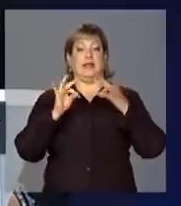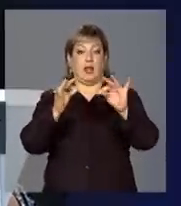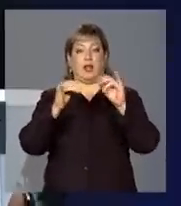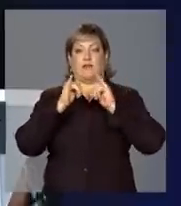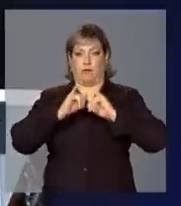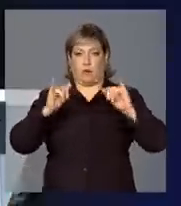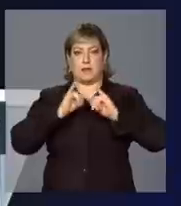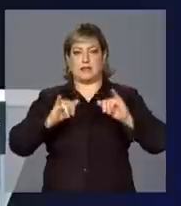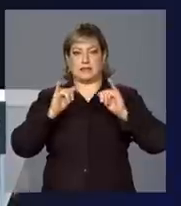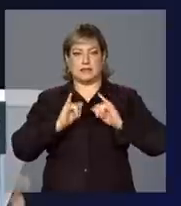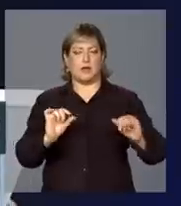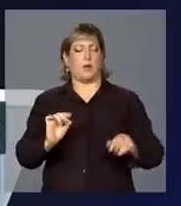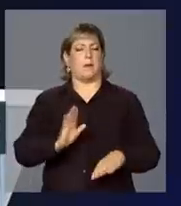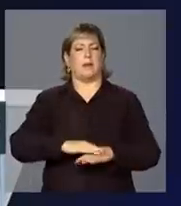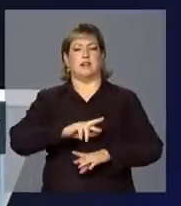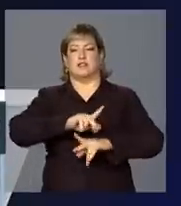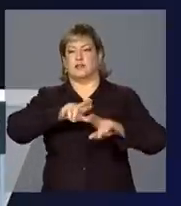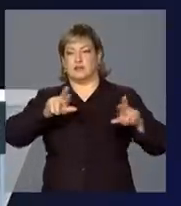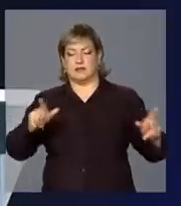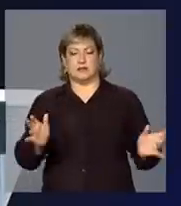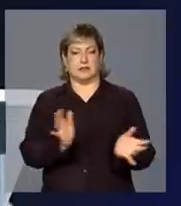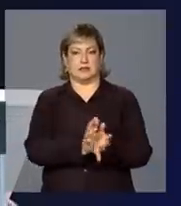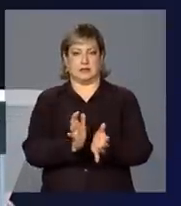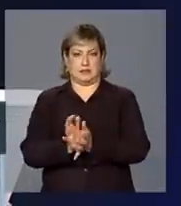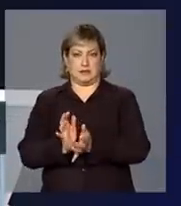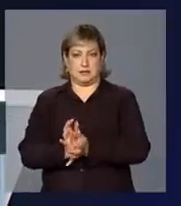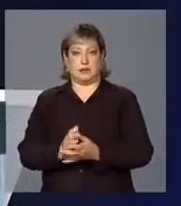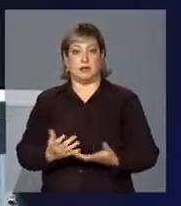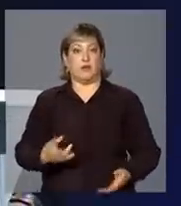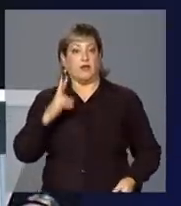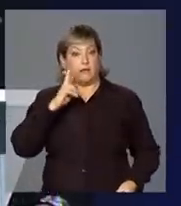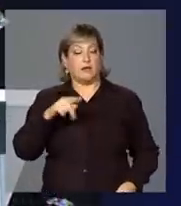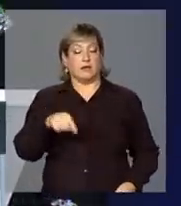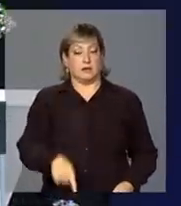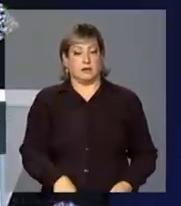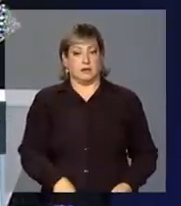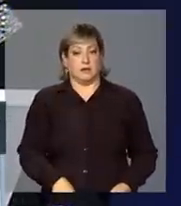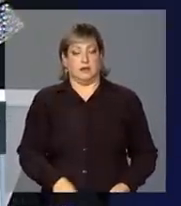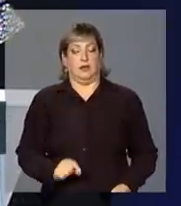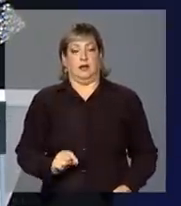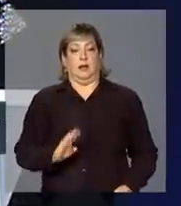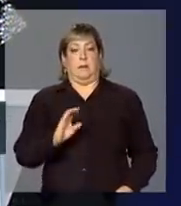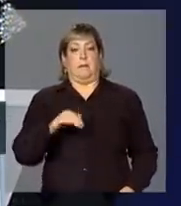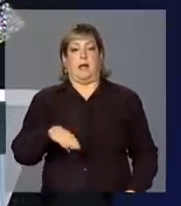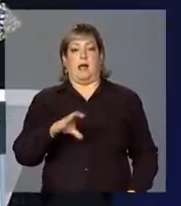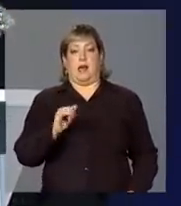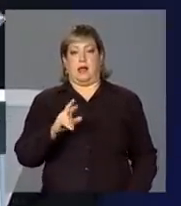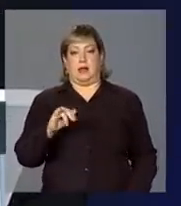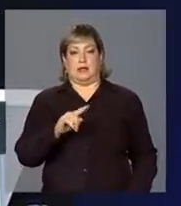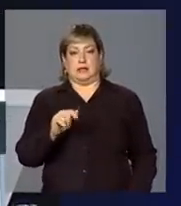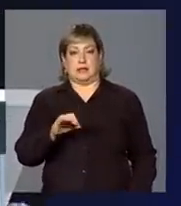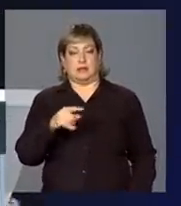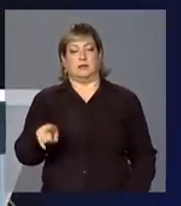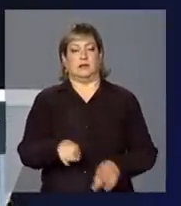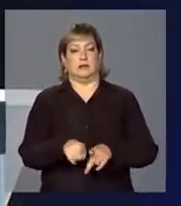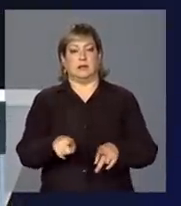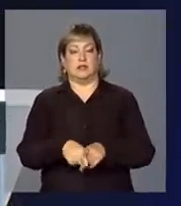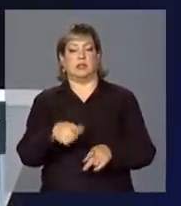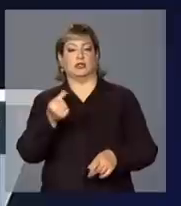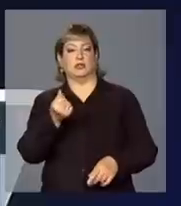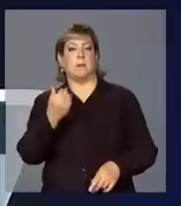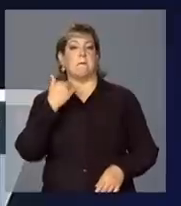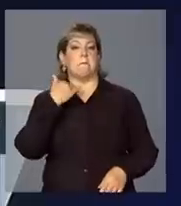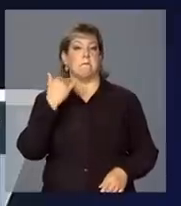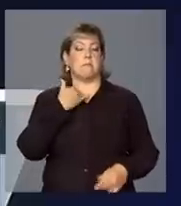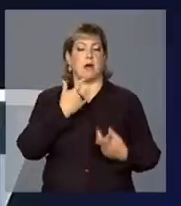tecnologia da informação nos mais diferentes segmentos, e viu a bancarização e o acesso aos serviços